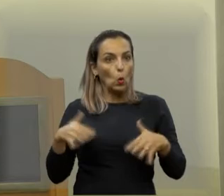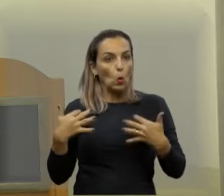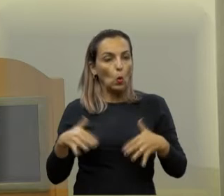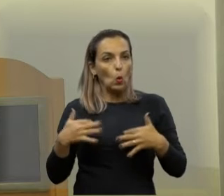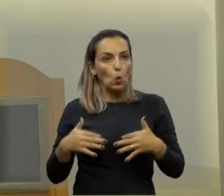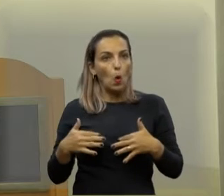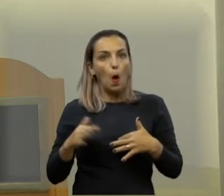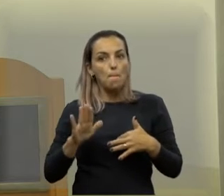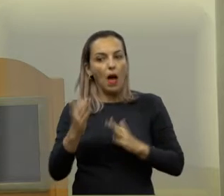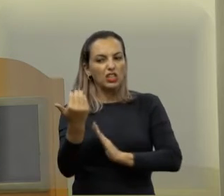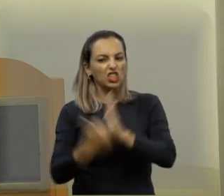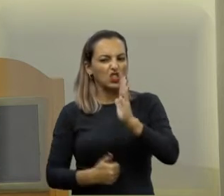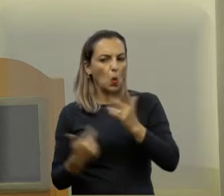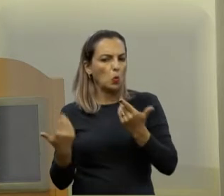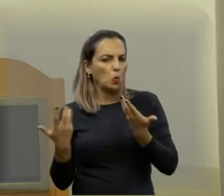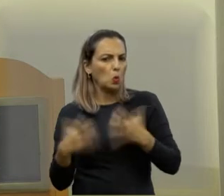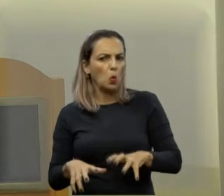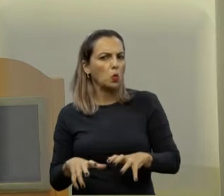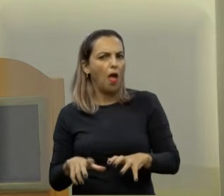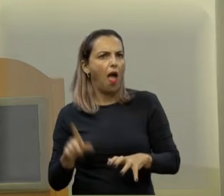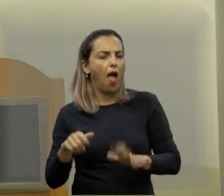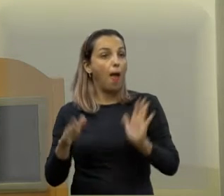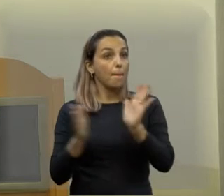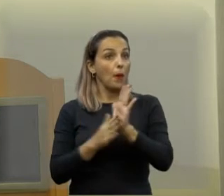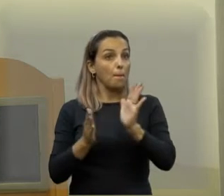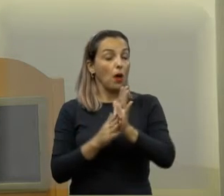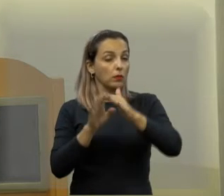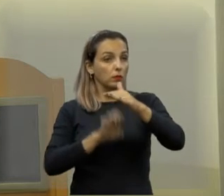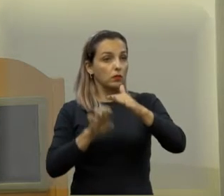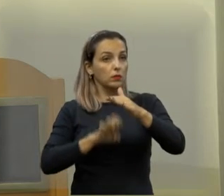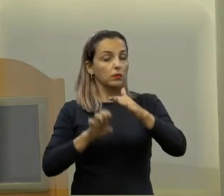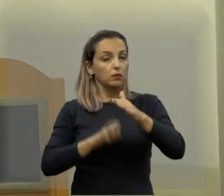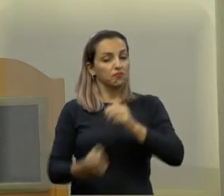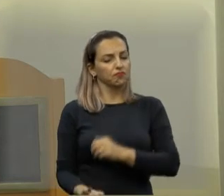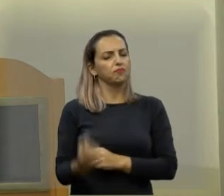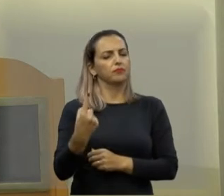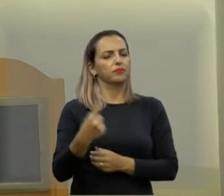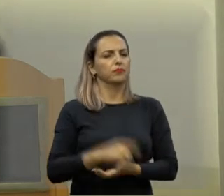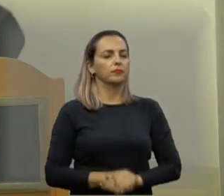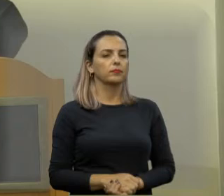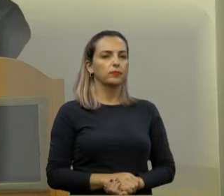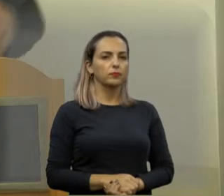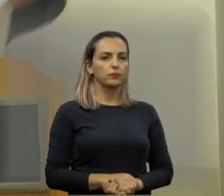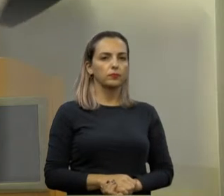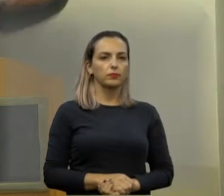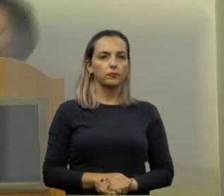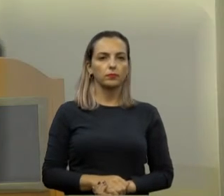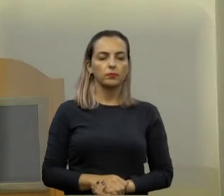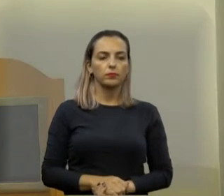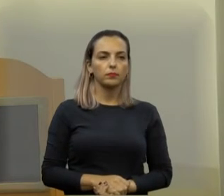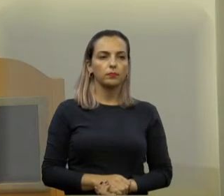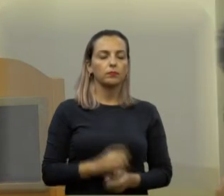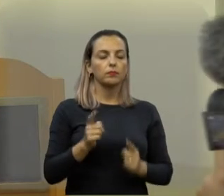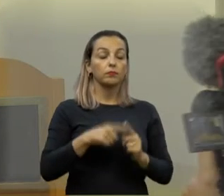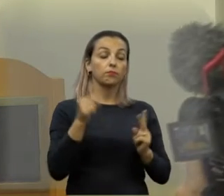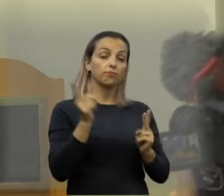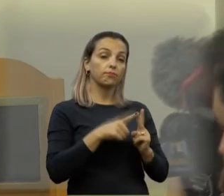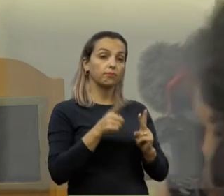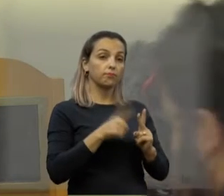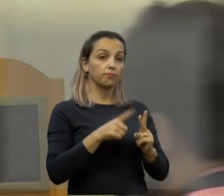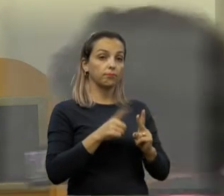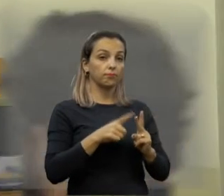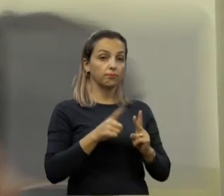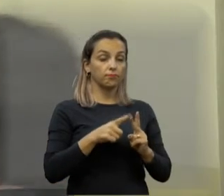80 sentado se você não querer desconto e é proposto grow pelo fornecedor estranho Outro ponto que